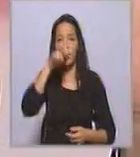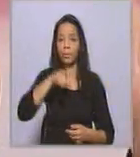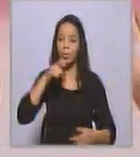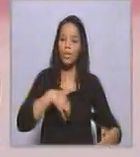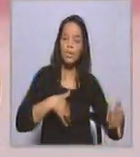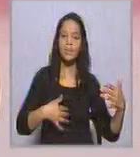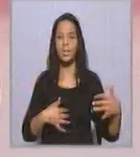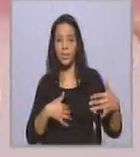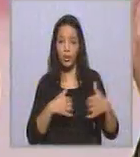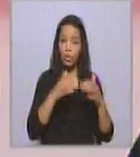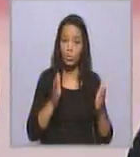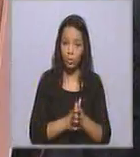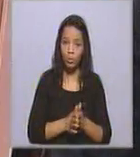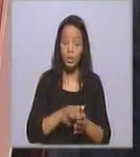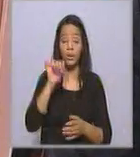tem não sei.